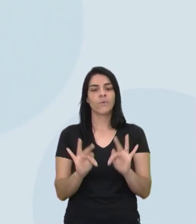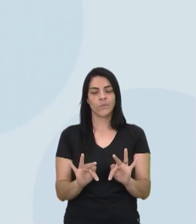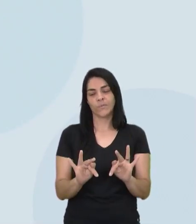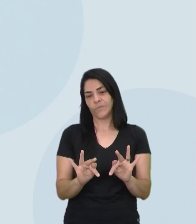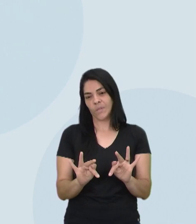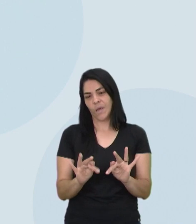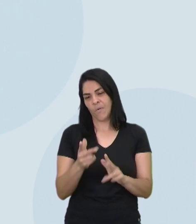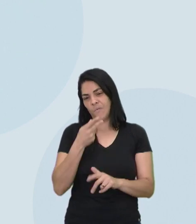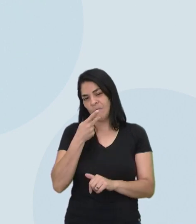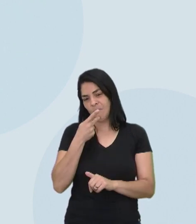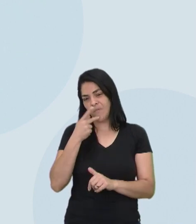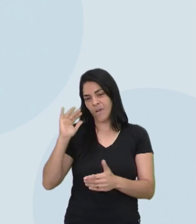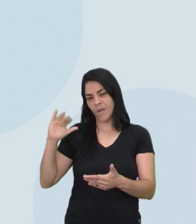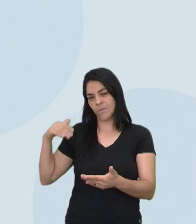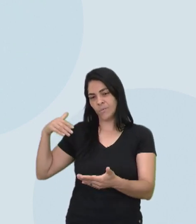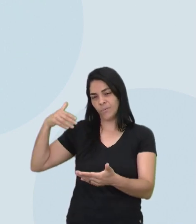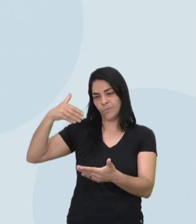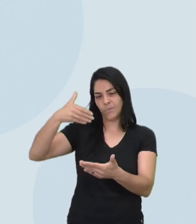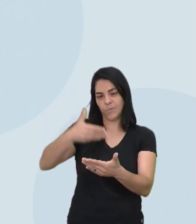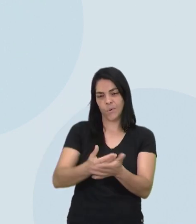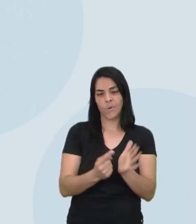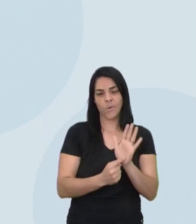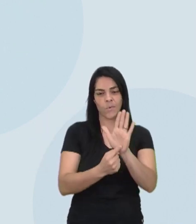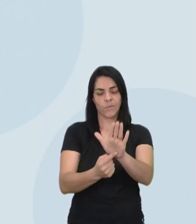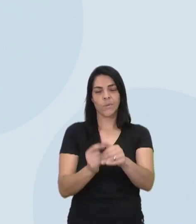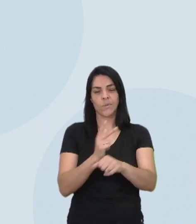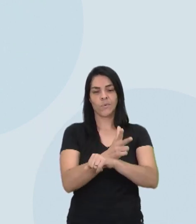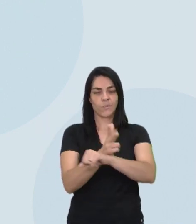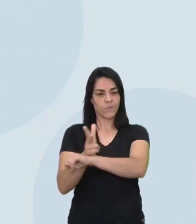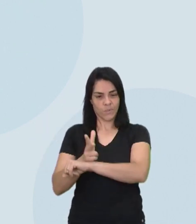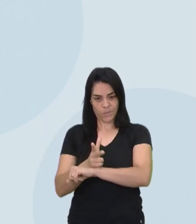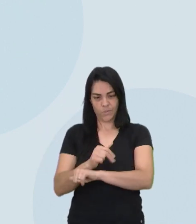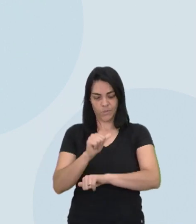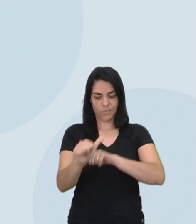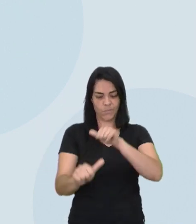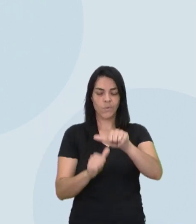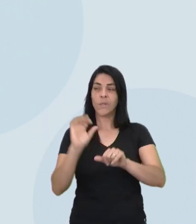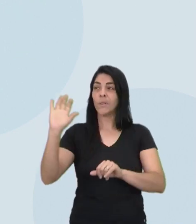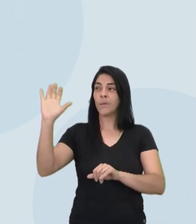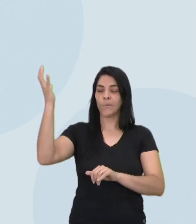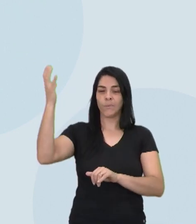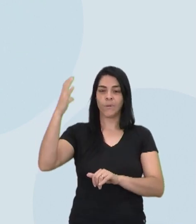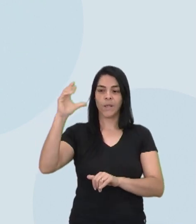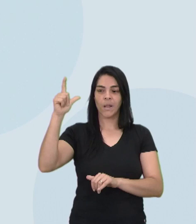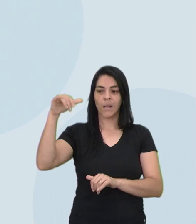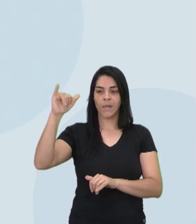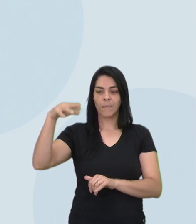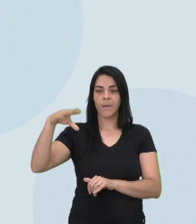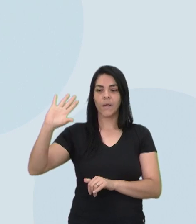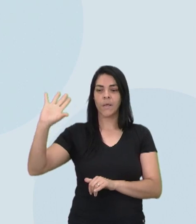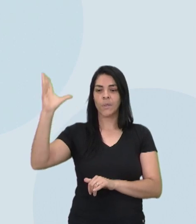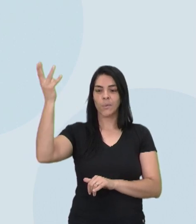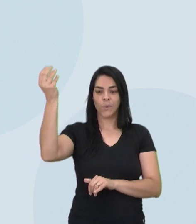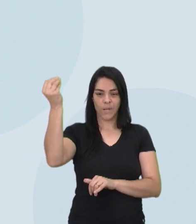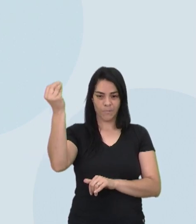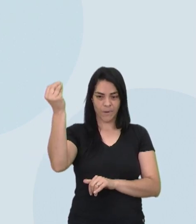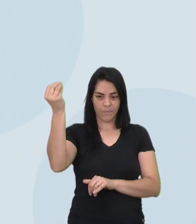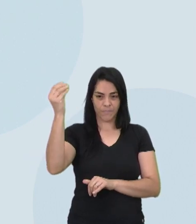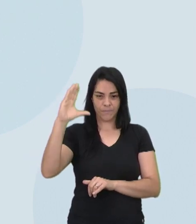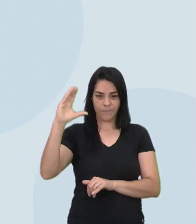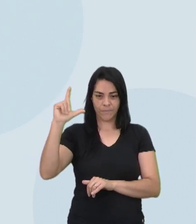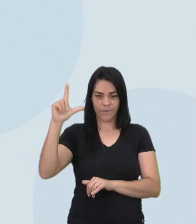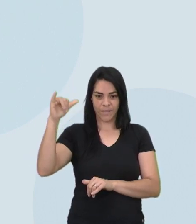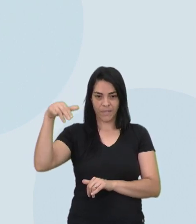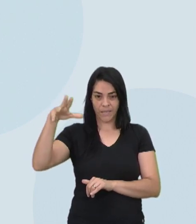veio falando, a gente trouxe uns videozinhos sobre mudanças climáticas e o quanto isso está afetando, né,